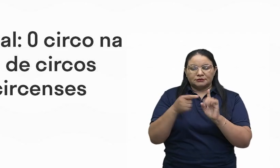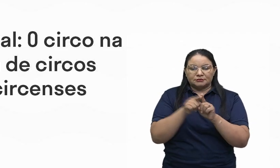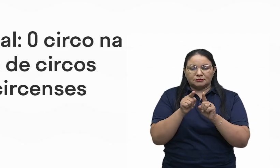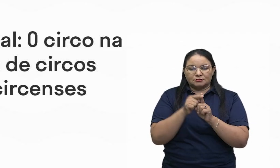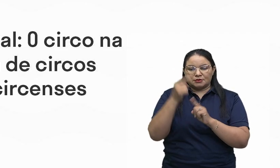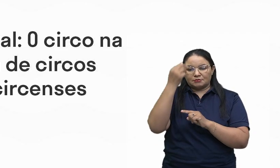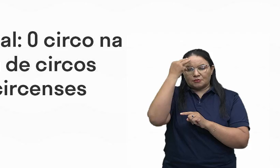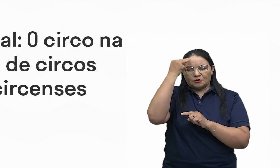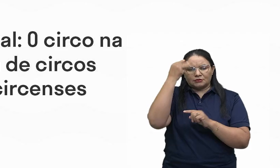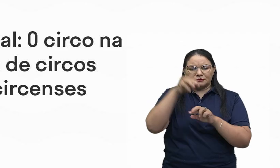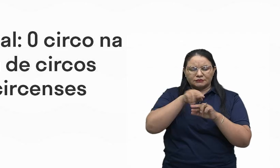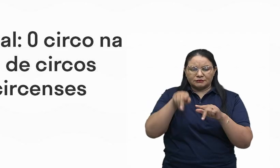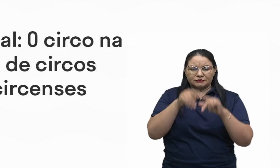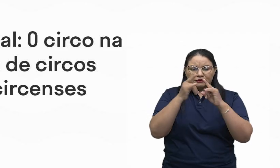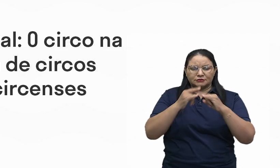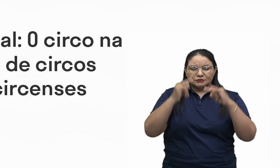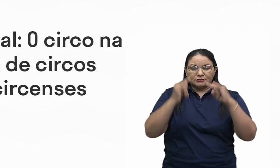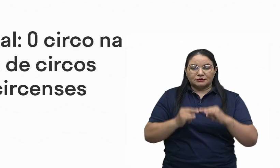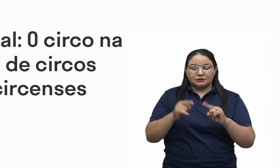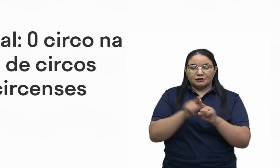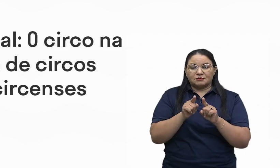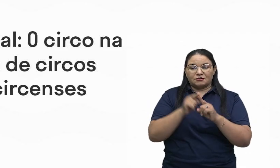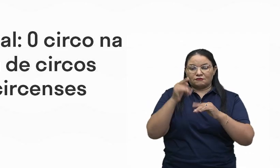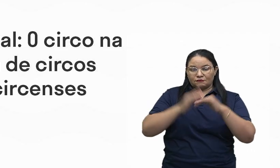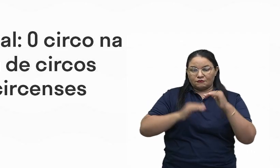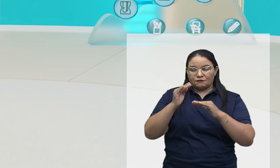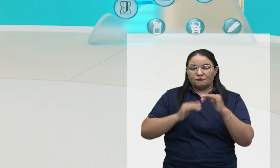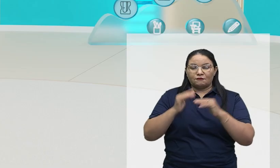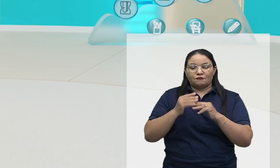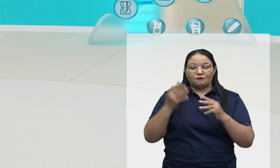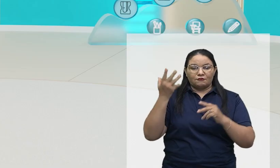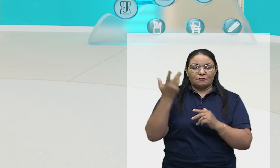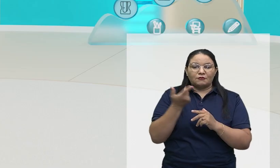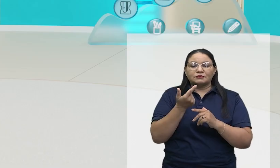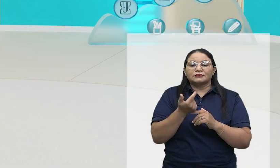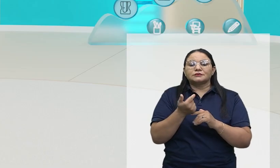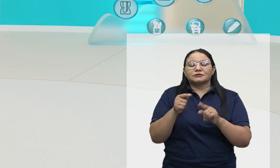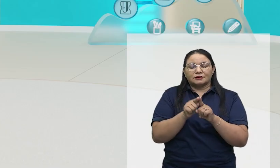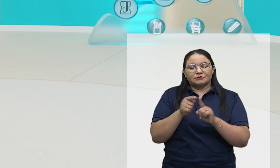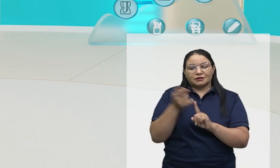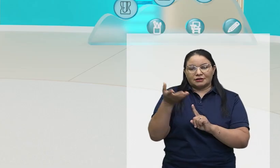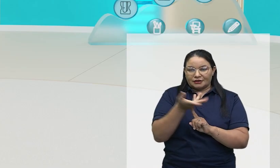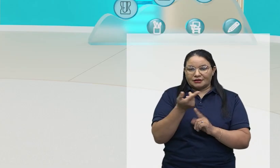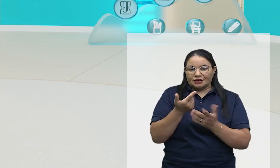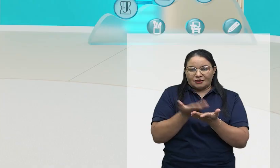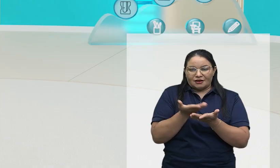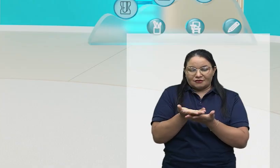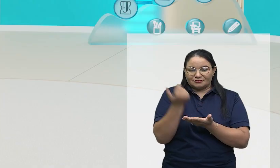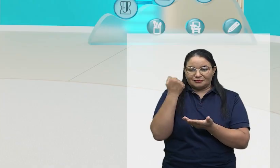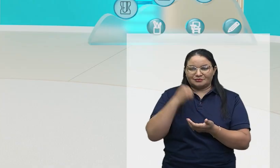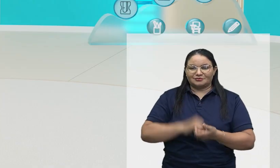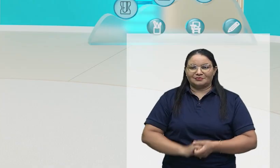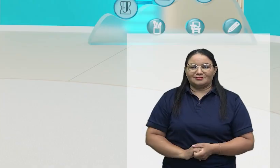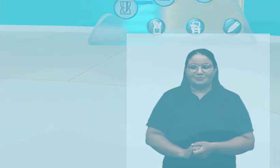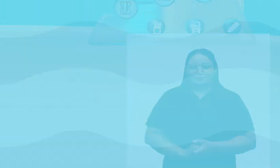na região. Artistas circenses locais, se houver. Vamos então à nossa aula de hoje.